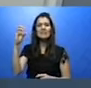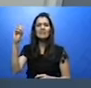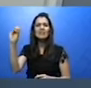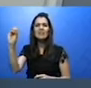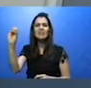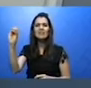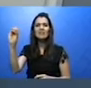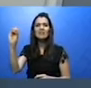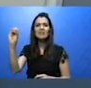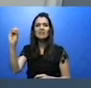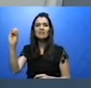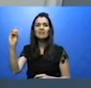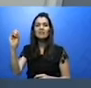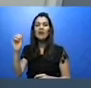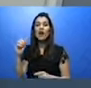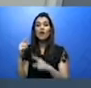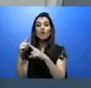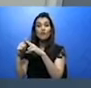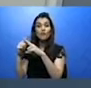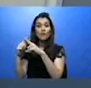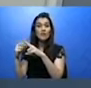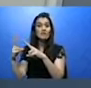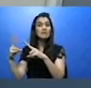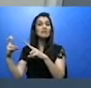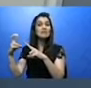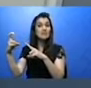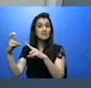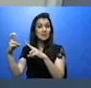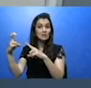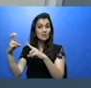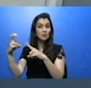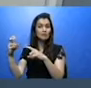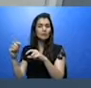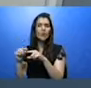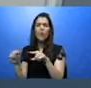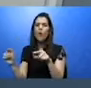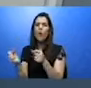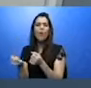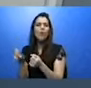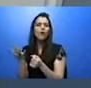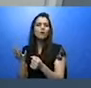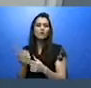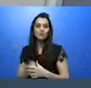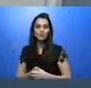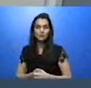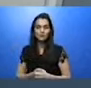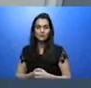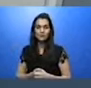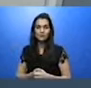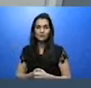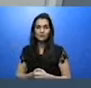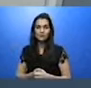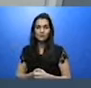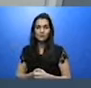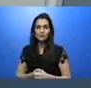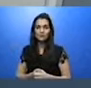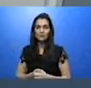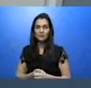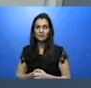que eu vou multiplicar 5 vezes, porque são 5 noites que ele percorreu 30 quilômetros. Então, vamos